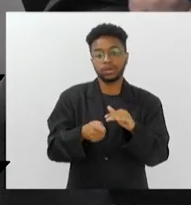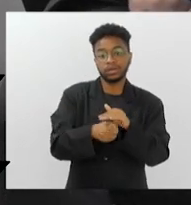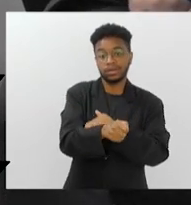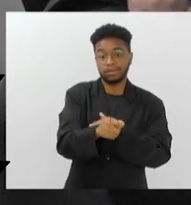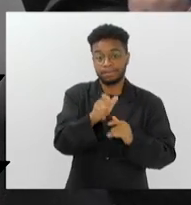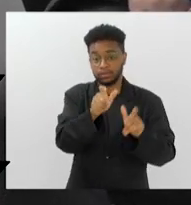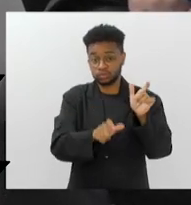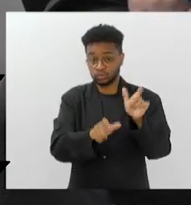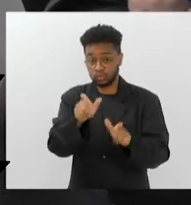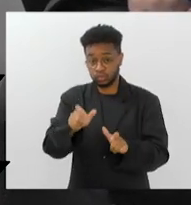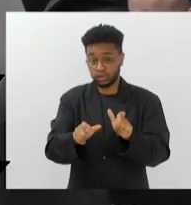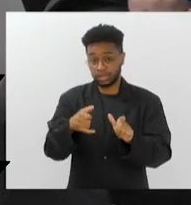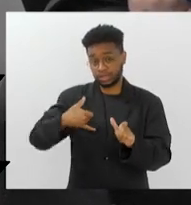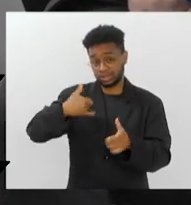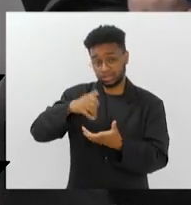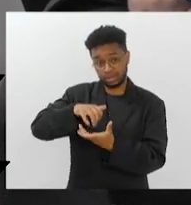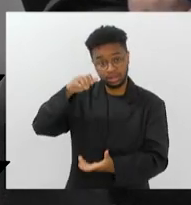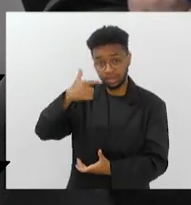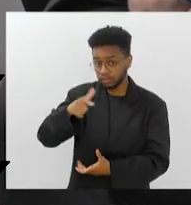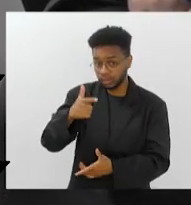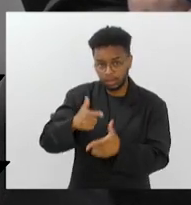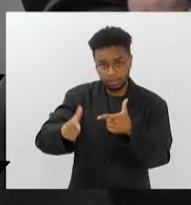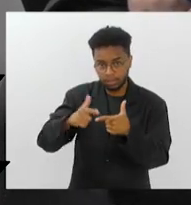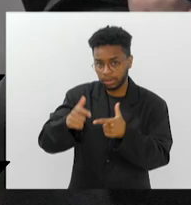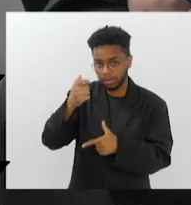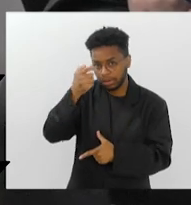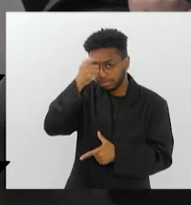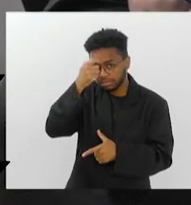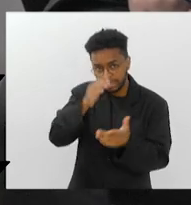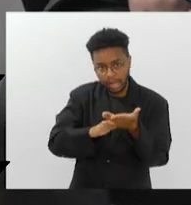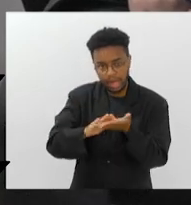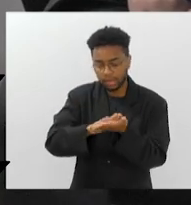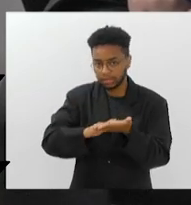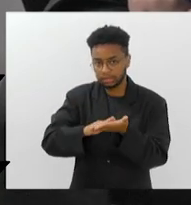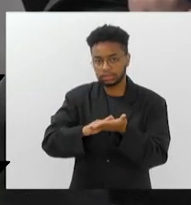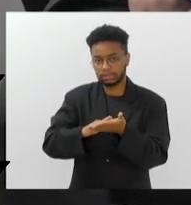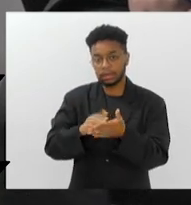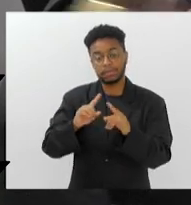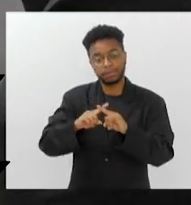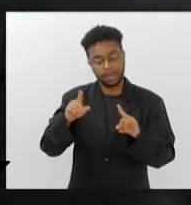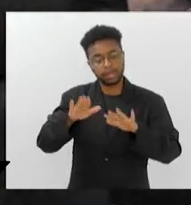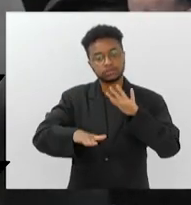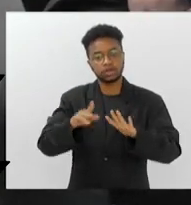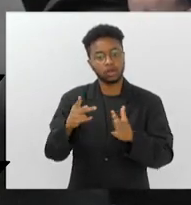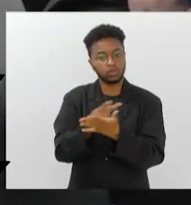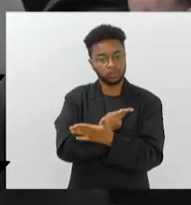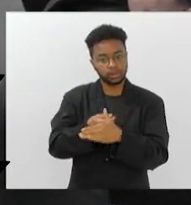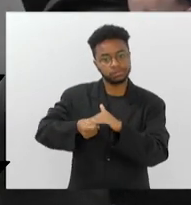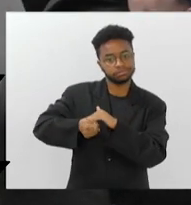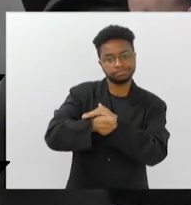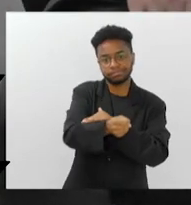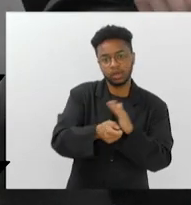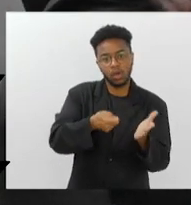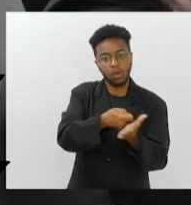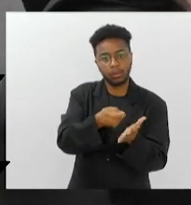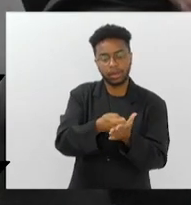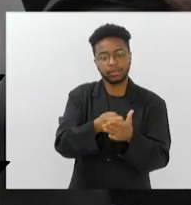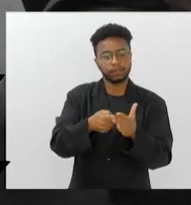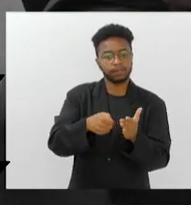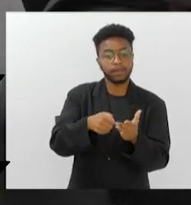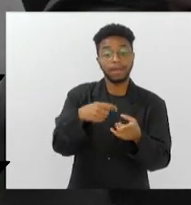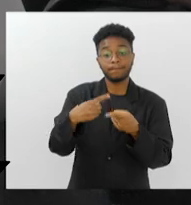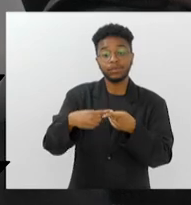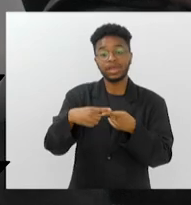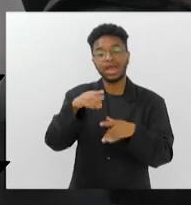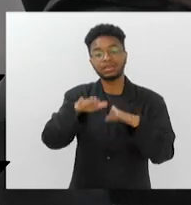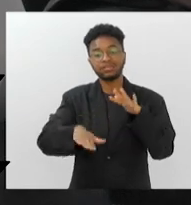idosas que não t quadros psiquiátricos e e que passam a ser internados em instituições psiquiátricas porque muitas vezes é uma forma de tentar